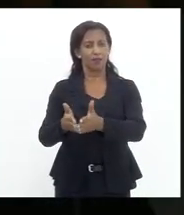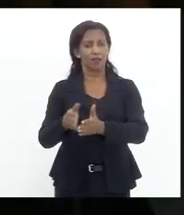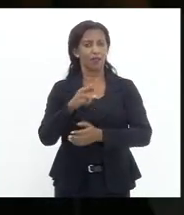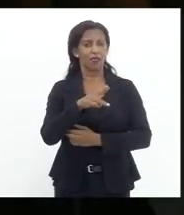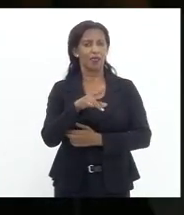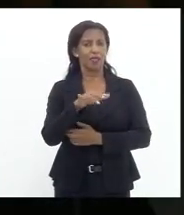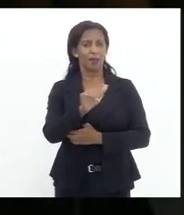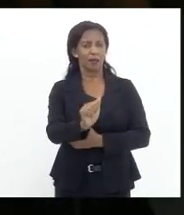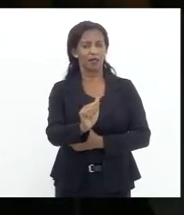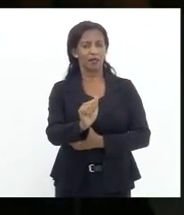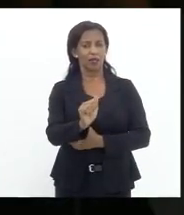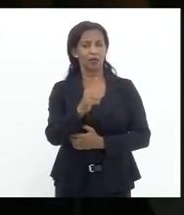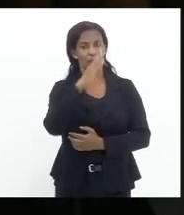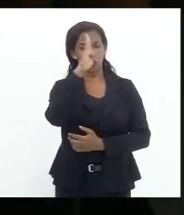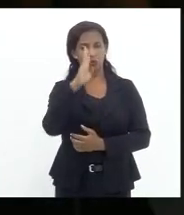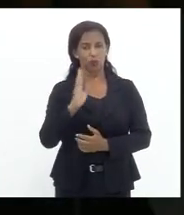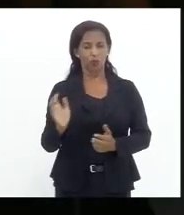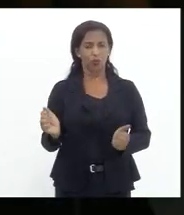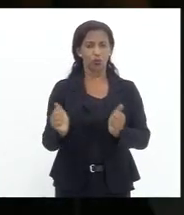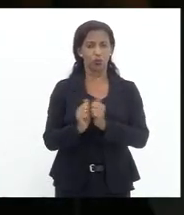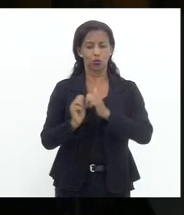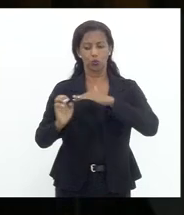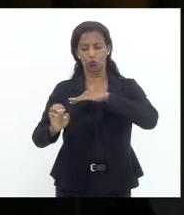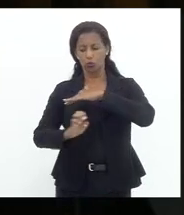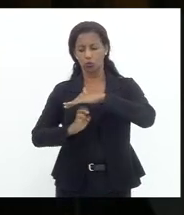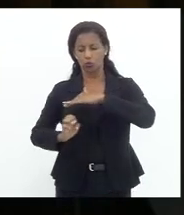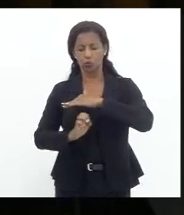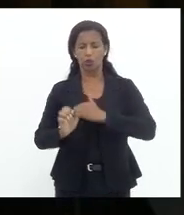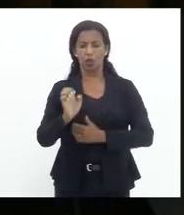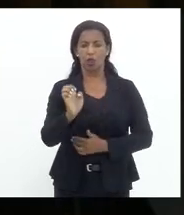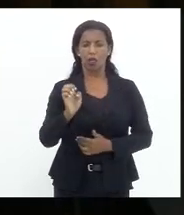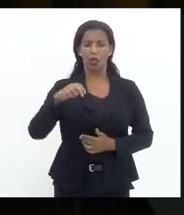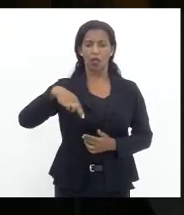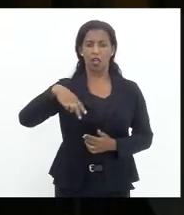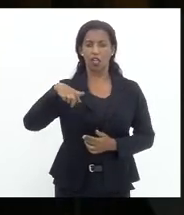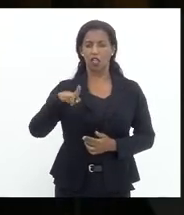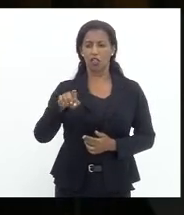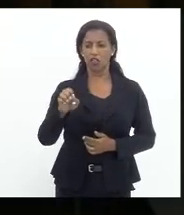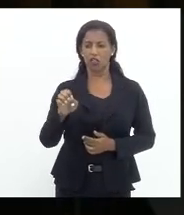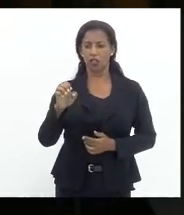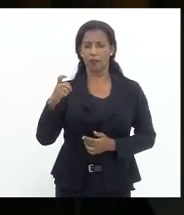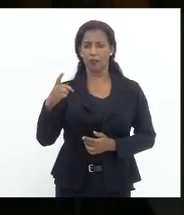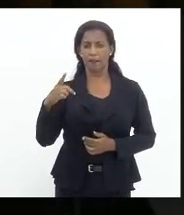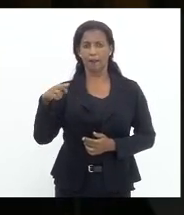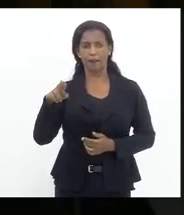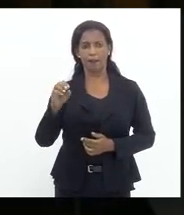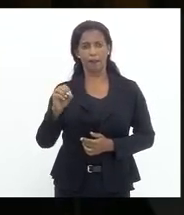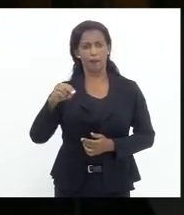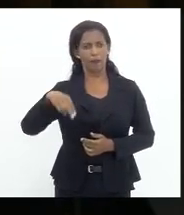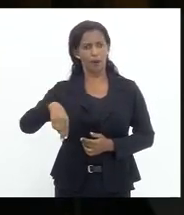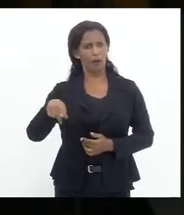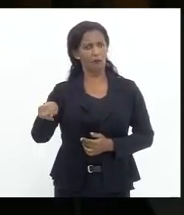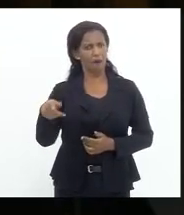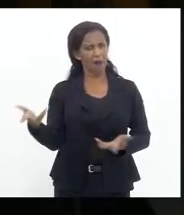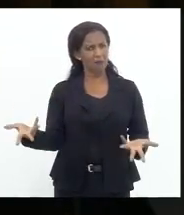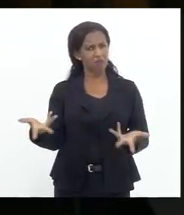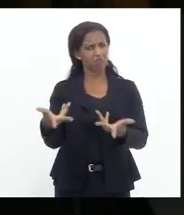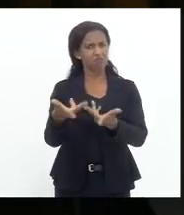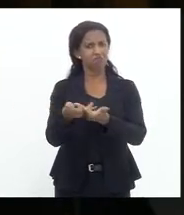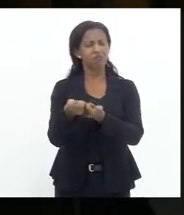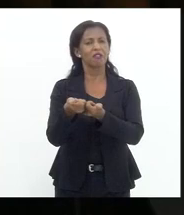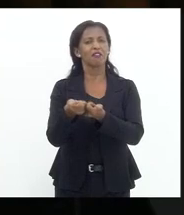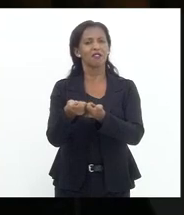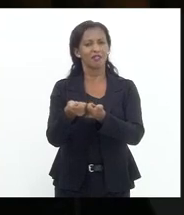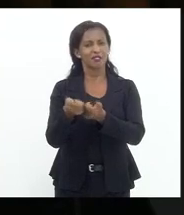da Engepron. E lá nós fomos agraciados com uma brilhante apresentação que nos mostrou também